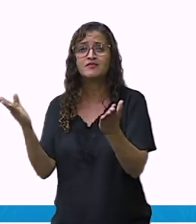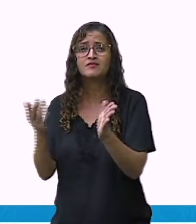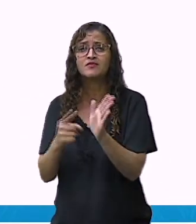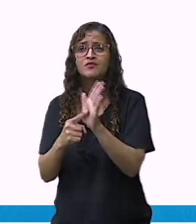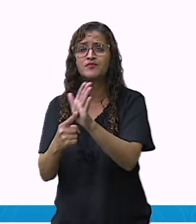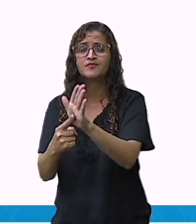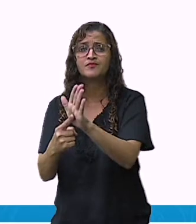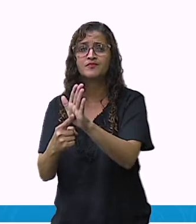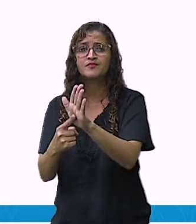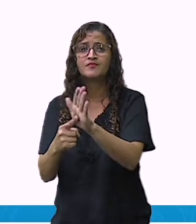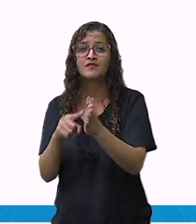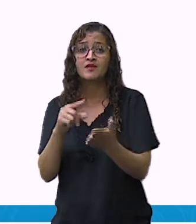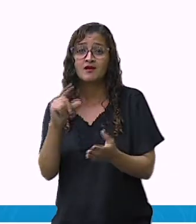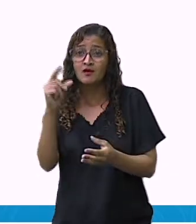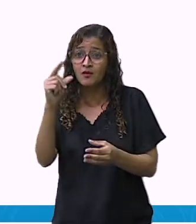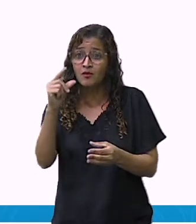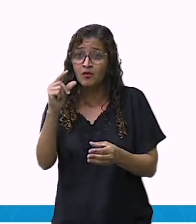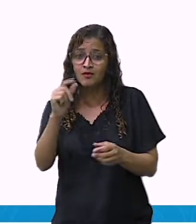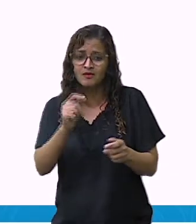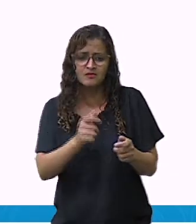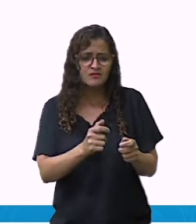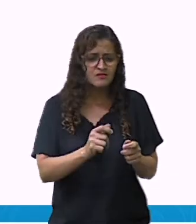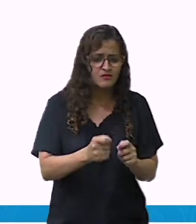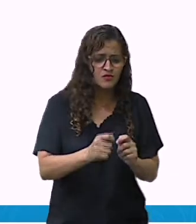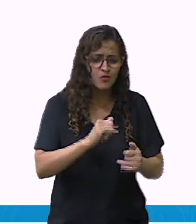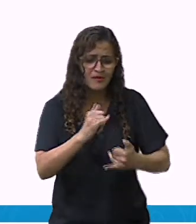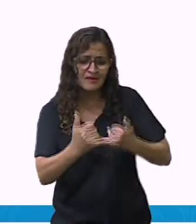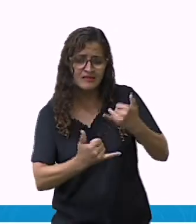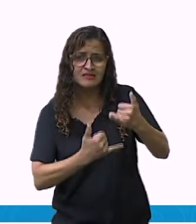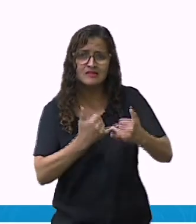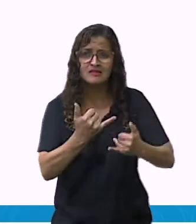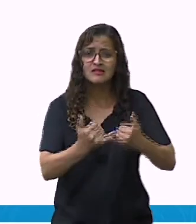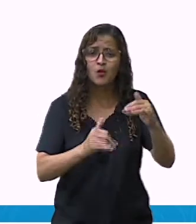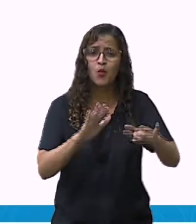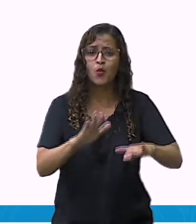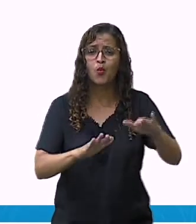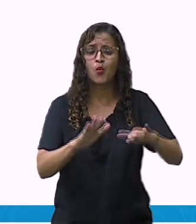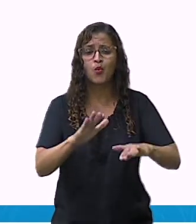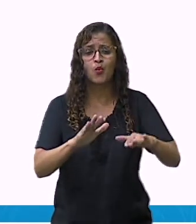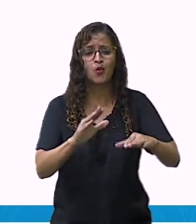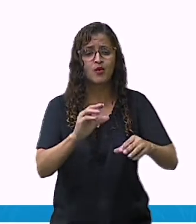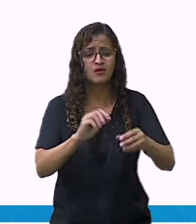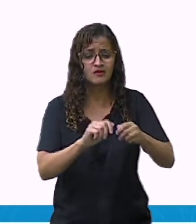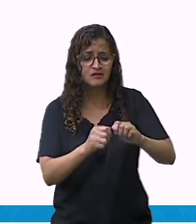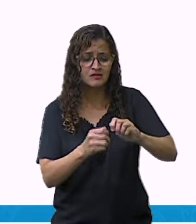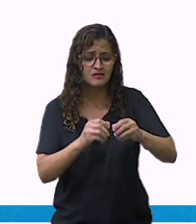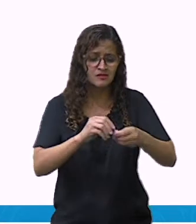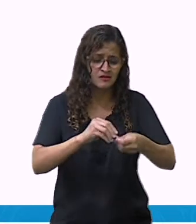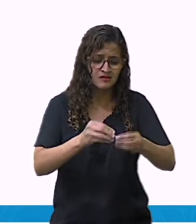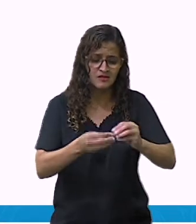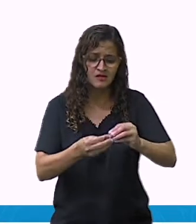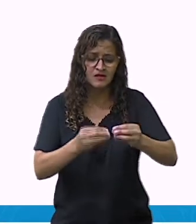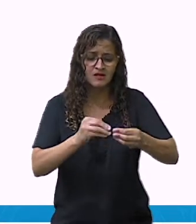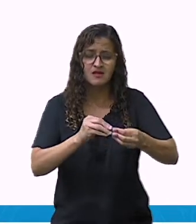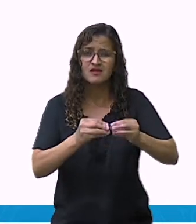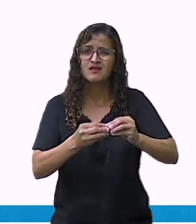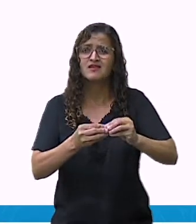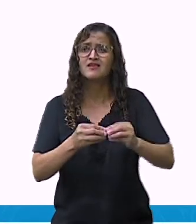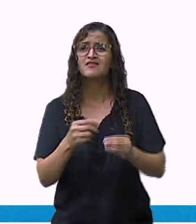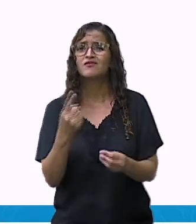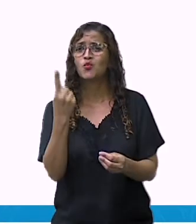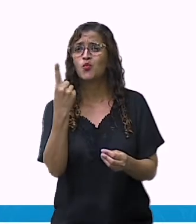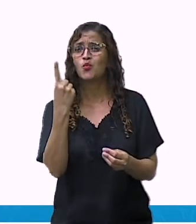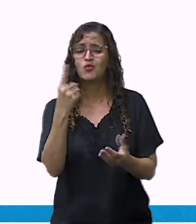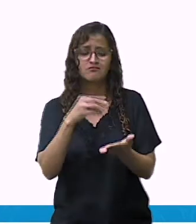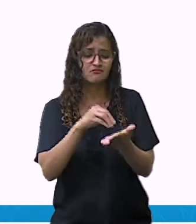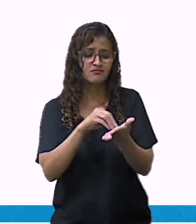estamos falando de peça de jogo. Se está faltando uma peça e eu não consigo montá-lo, eu quero